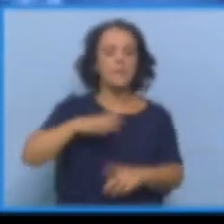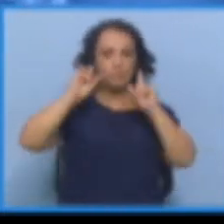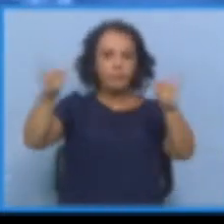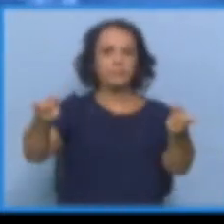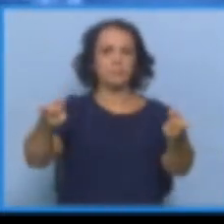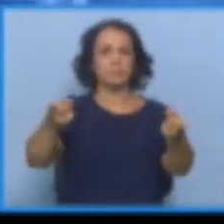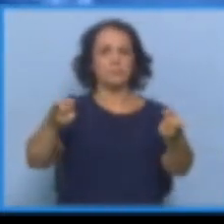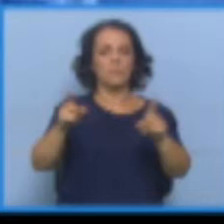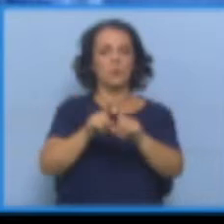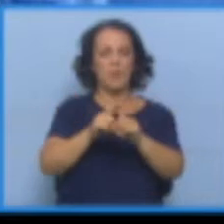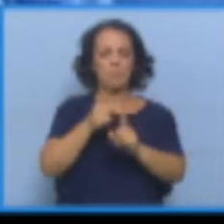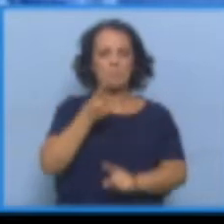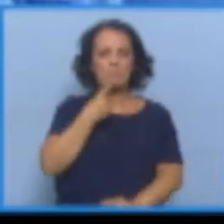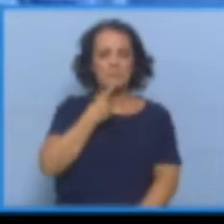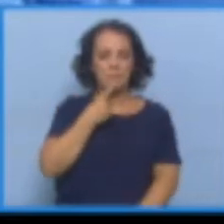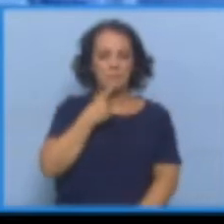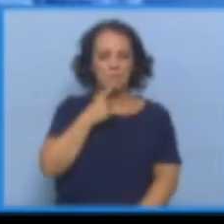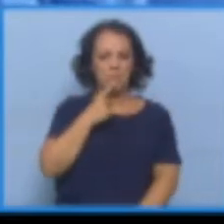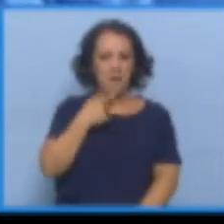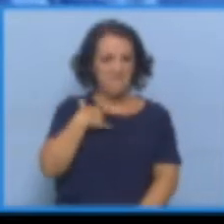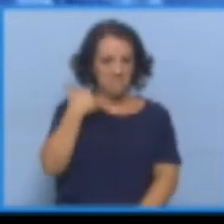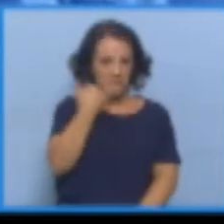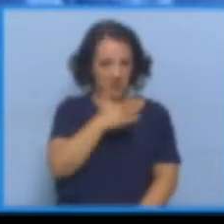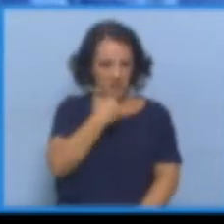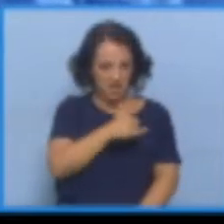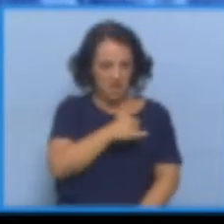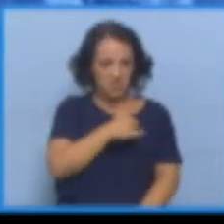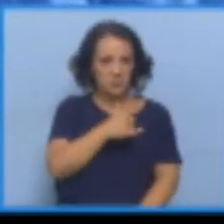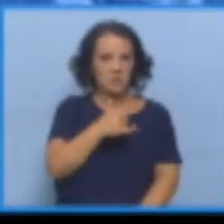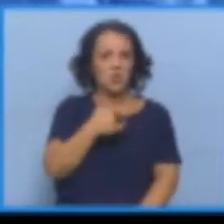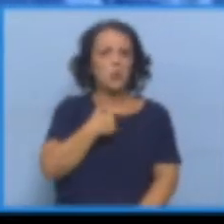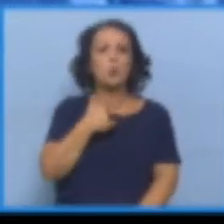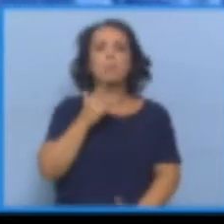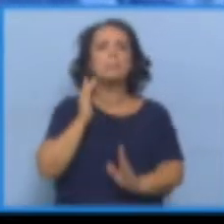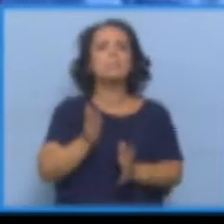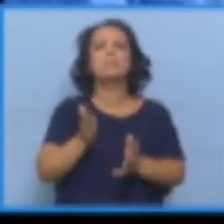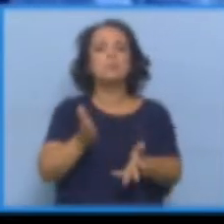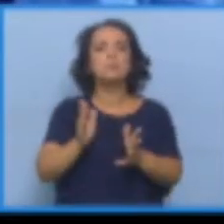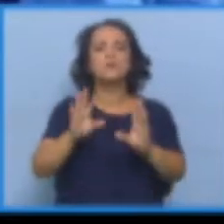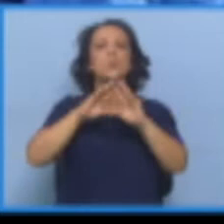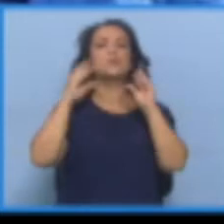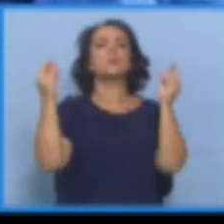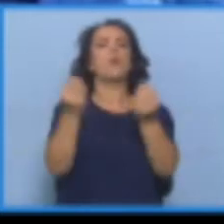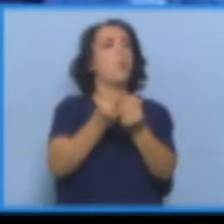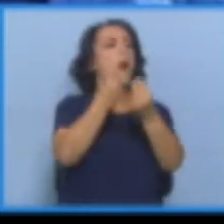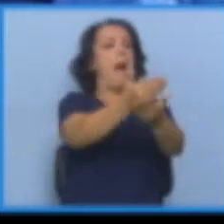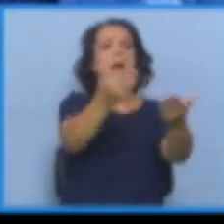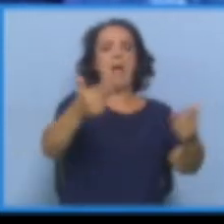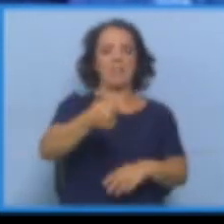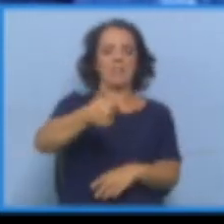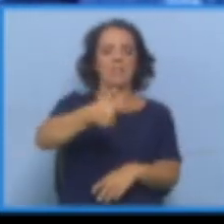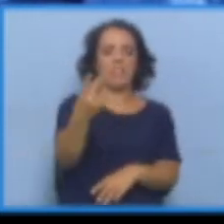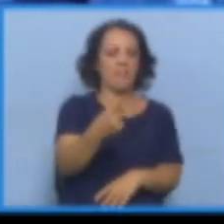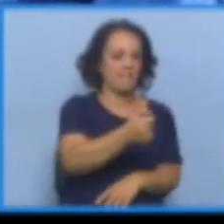partir do momento em que percebe que para ser feliz e para viver não precisa de ter tudo aquilo que lhe é oferecido, uma TV cabo,